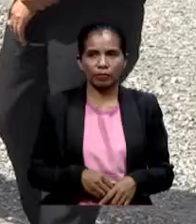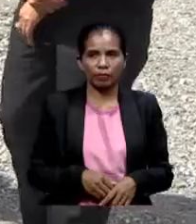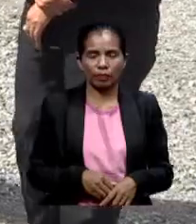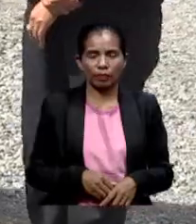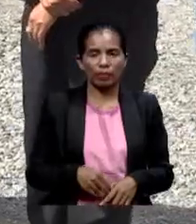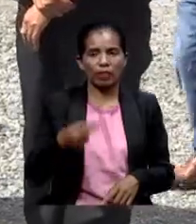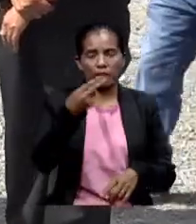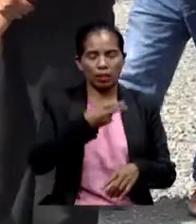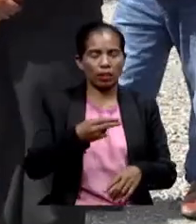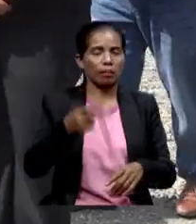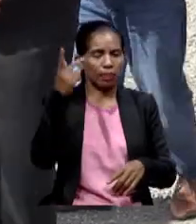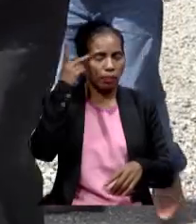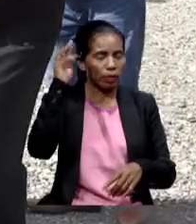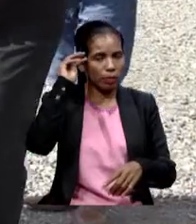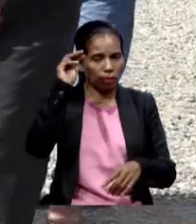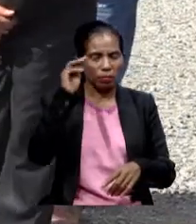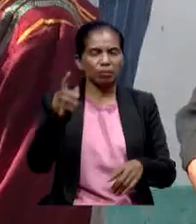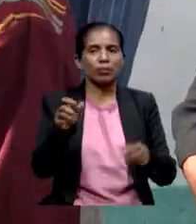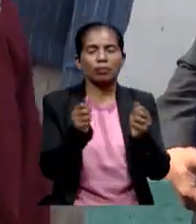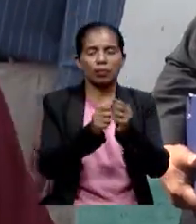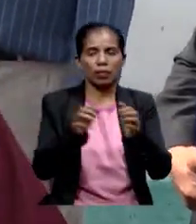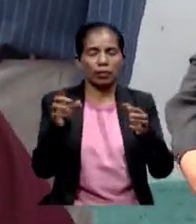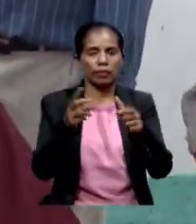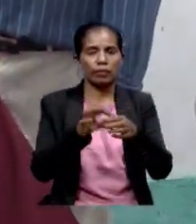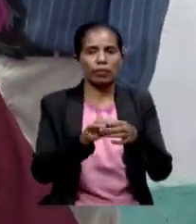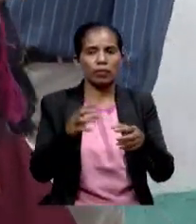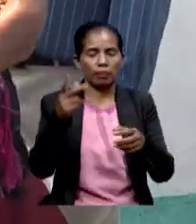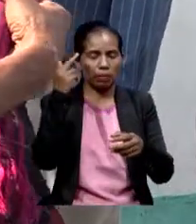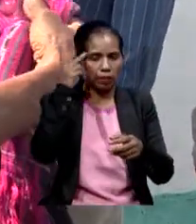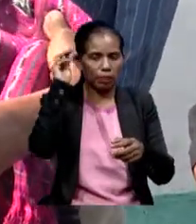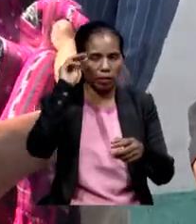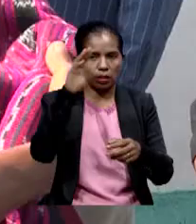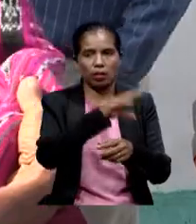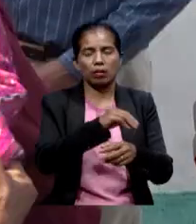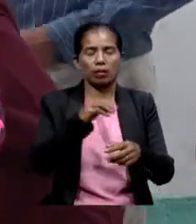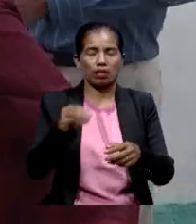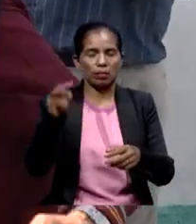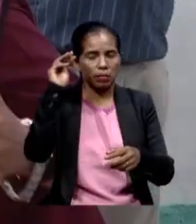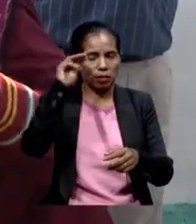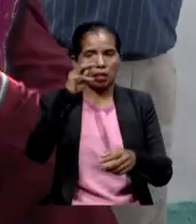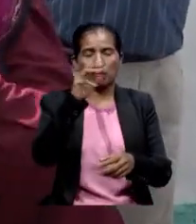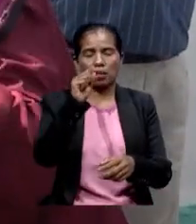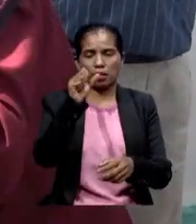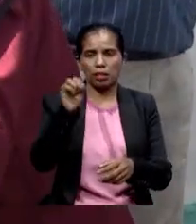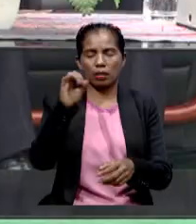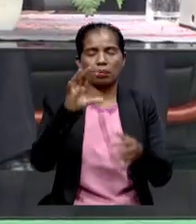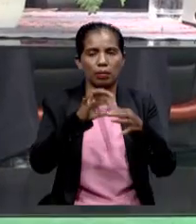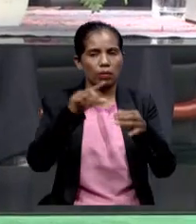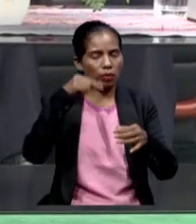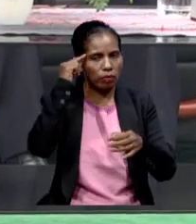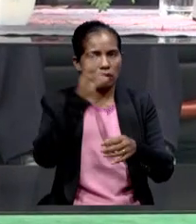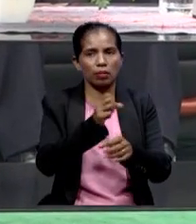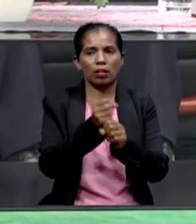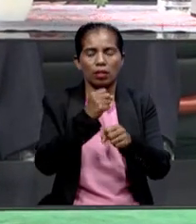Quintané, primeiro ministro da Urmatan Rua, que acompanha o vice-primeira-ministra no Ministra da Solidariedade Social no Inclusão, no membro do Governo Balon, ao lançamento